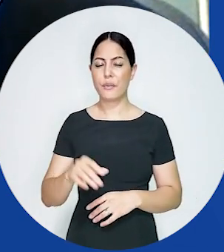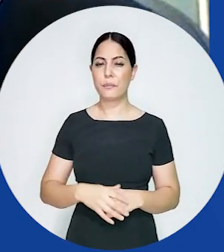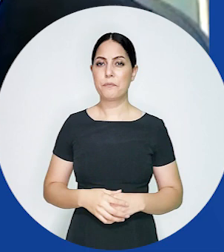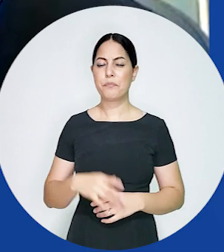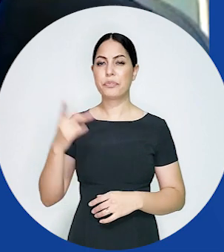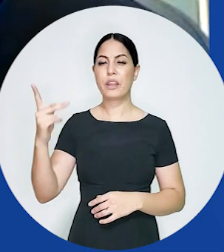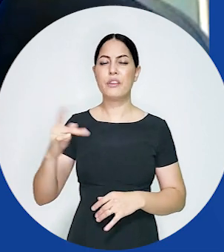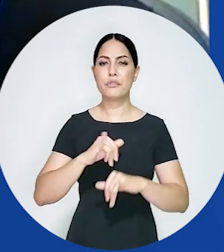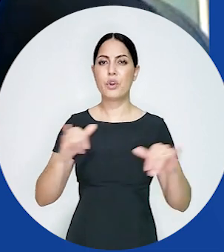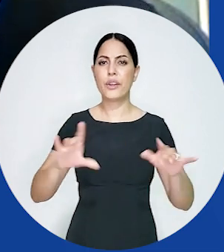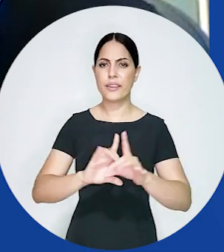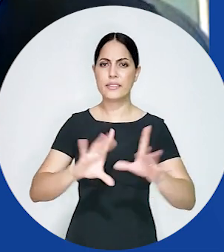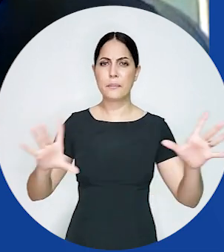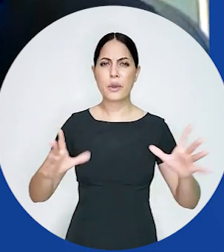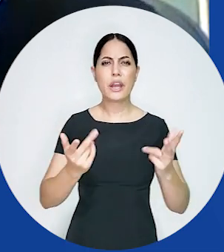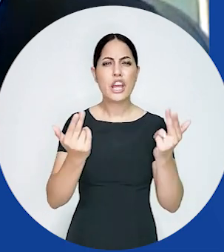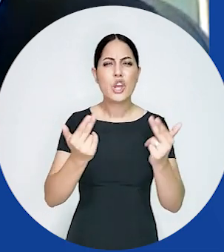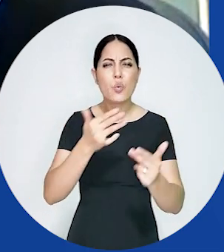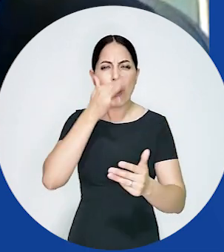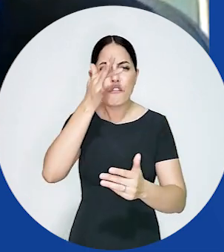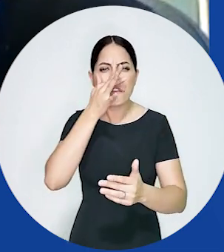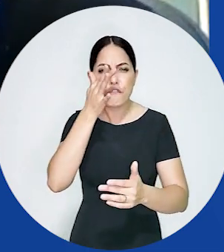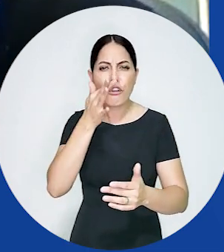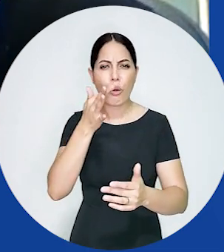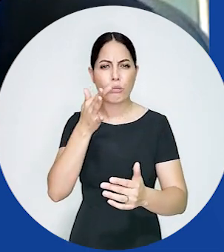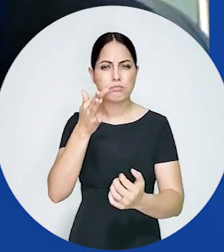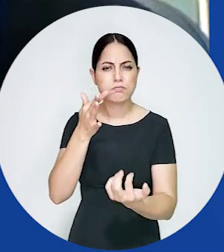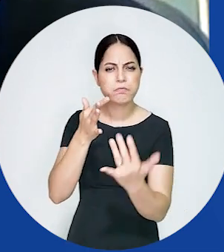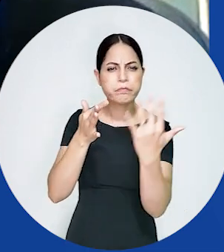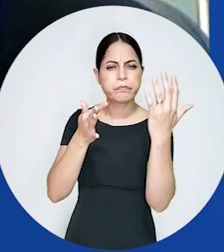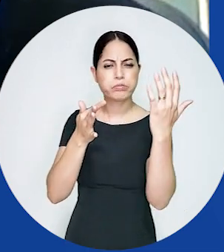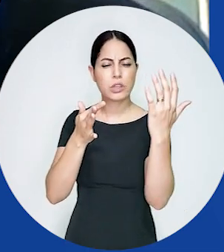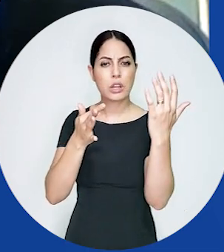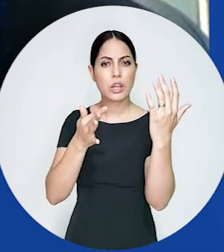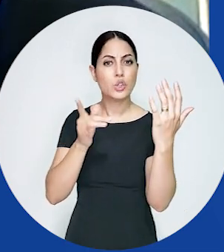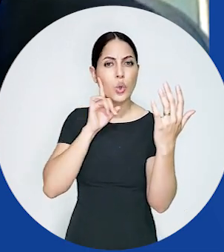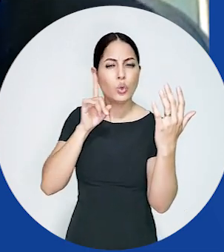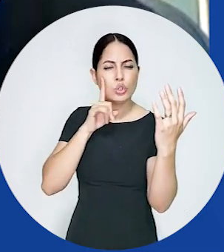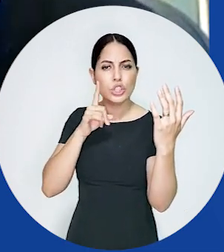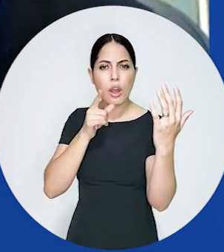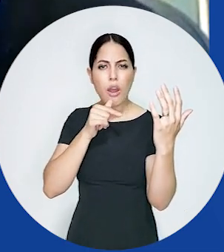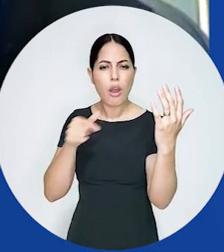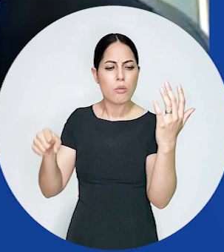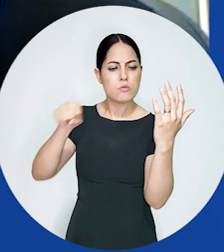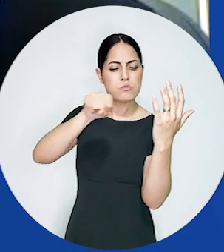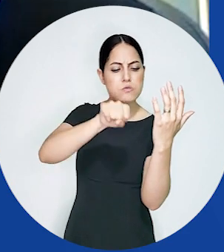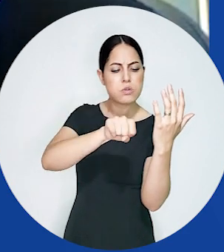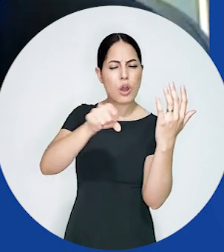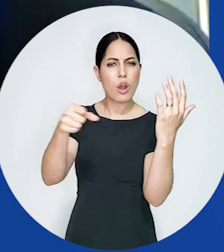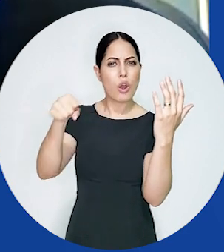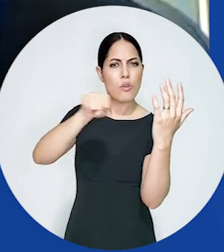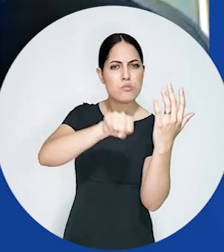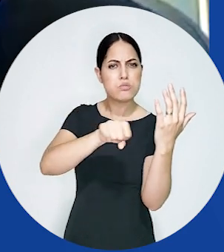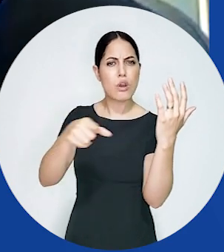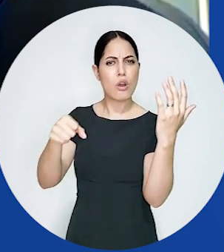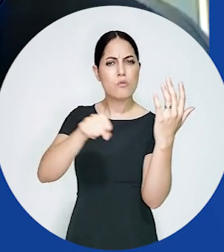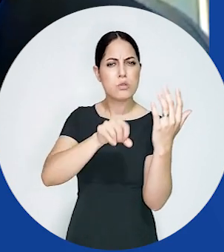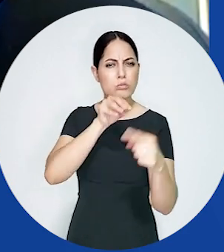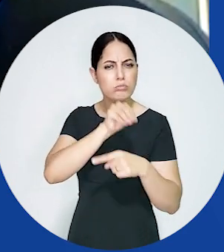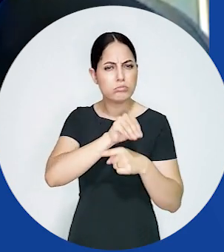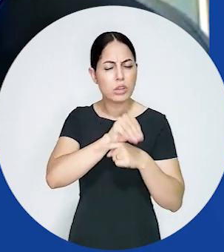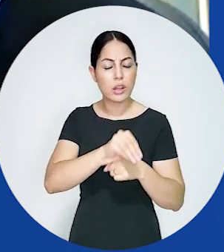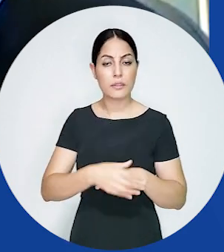Otávio Mangabeira, é uma plantinha tenra, tem que ser regada todos os dias, né? É a nossa situação, nós temos que